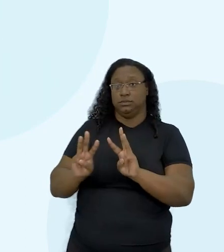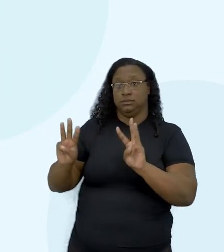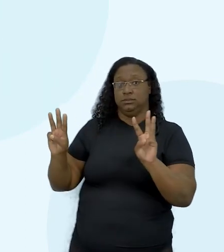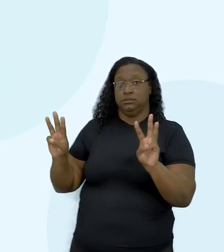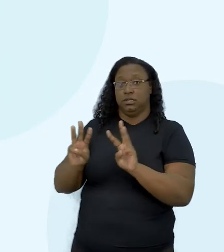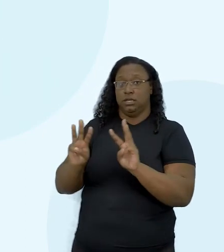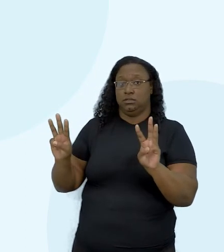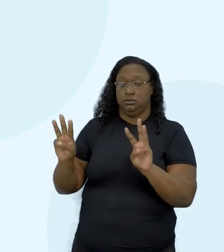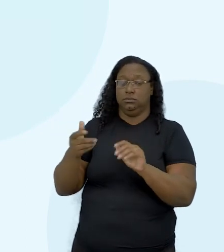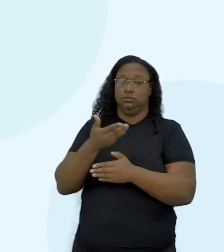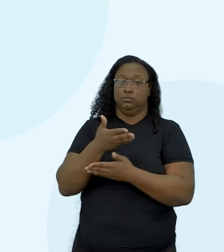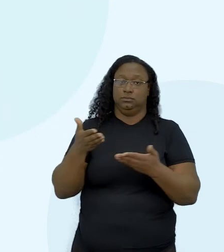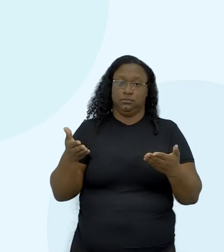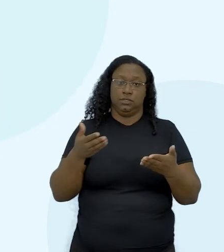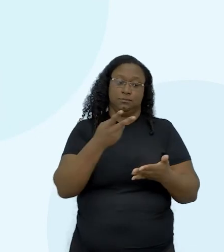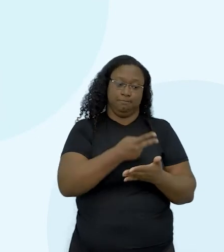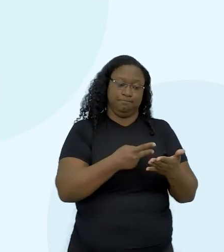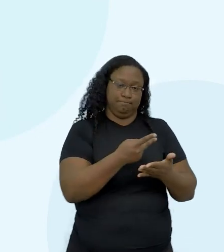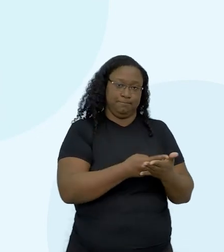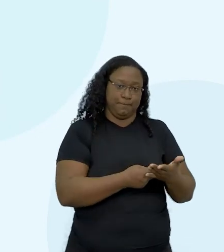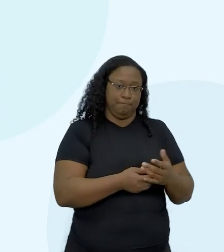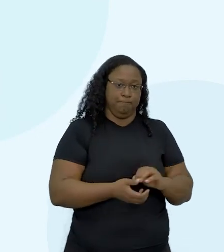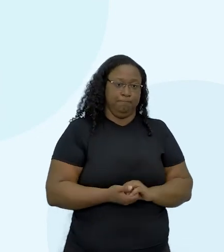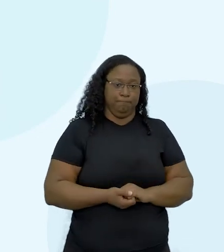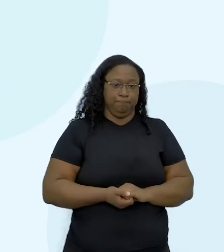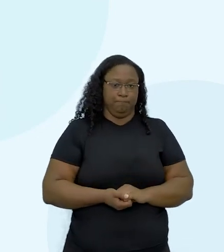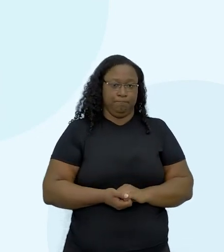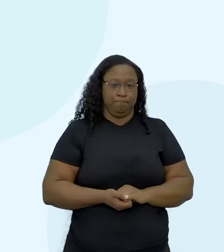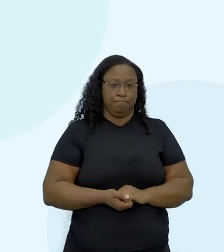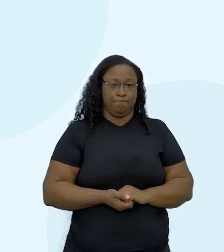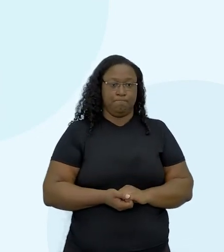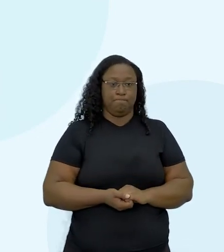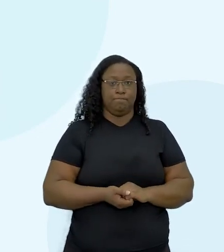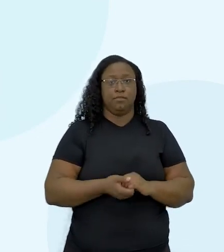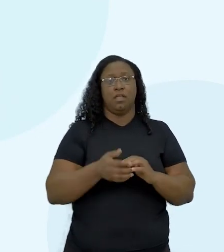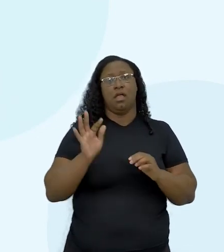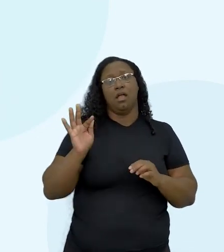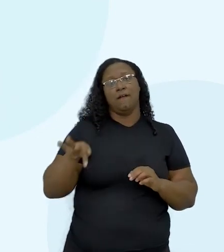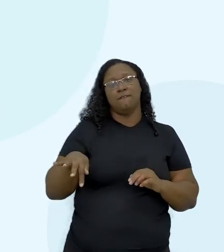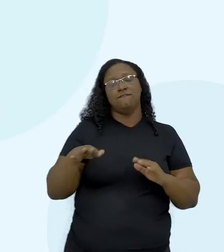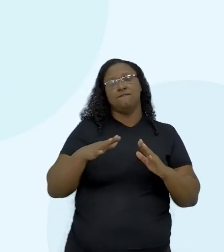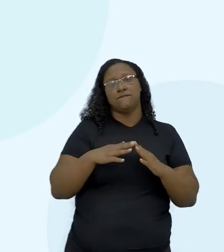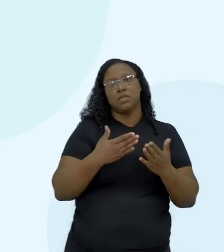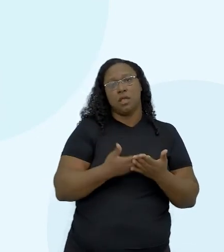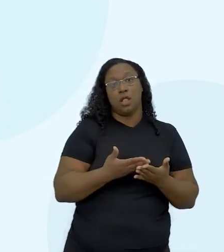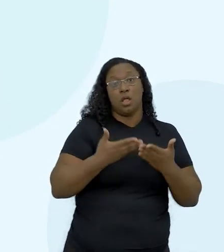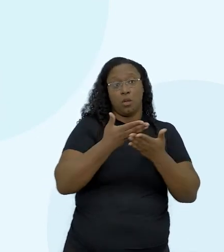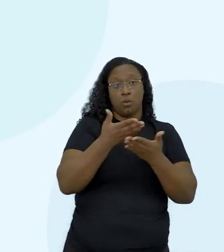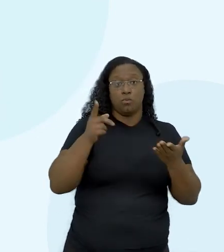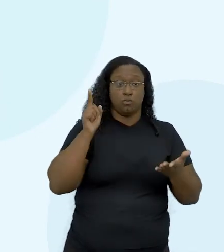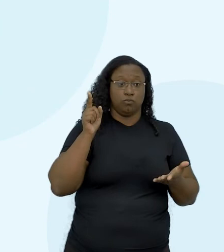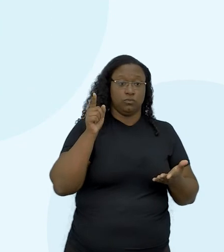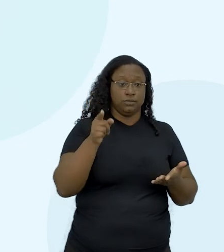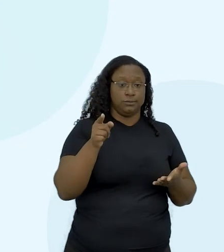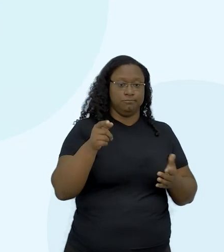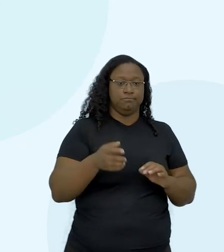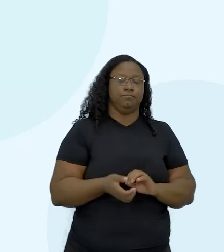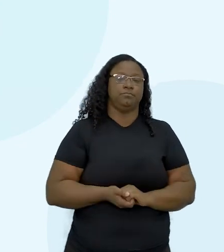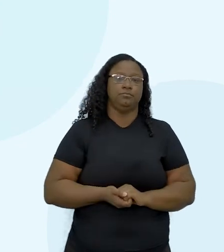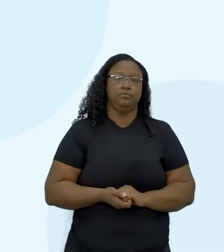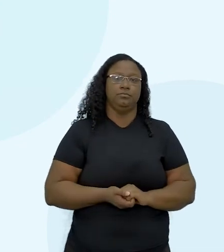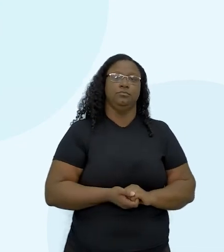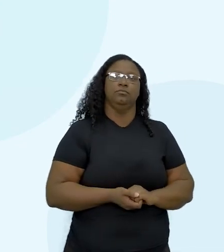dessas 2 recomendações e indicações para vocês. Bom, tá acabando a nossa aula, agora é com vocês, ó. A partir dos dados